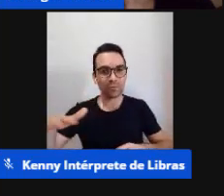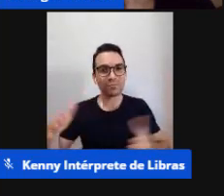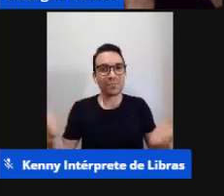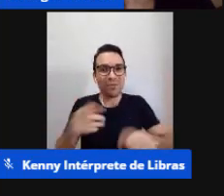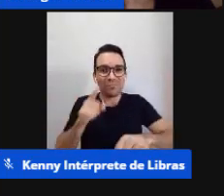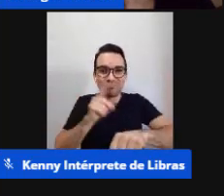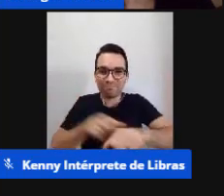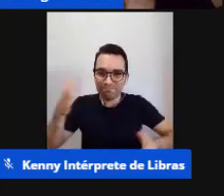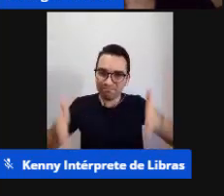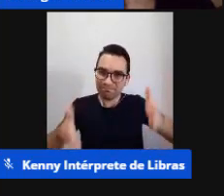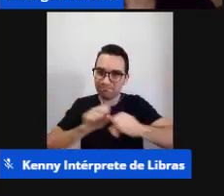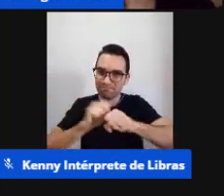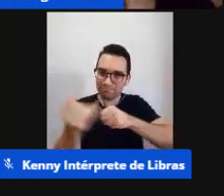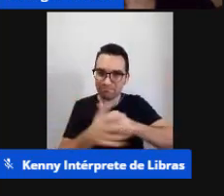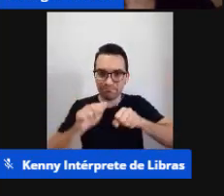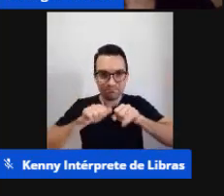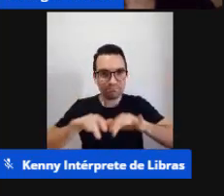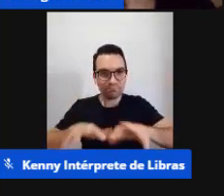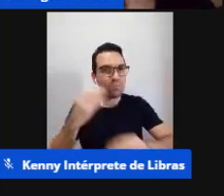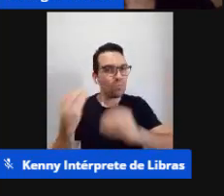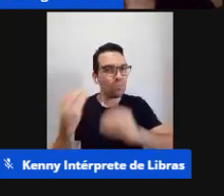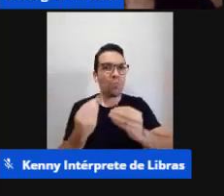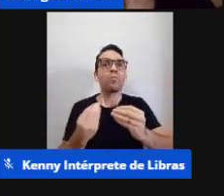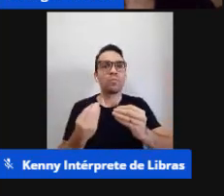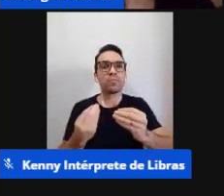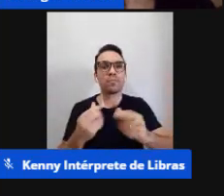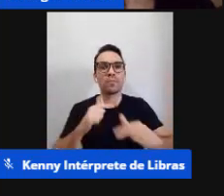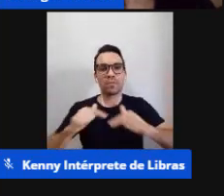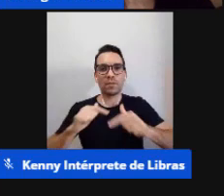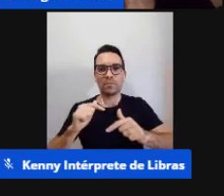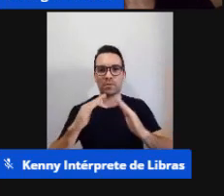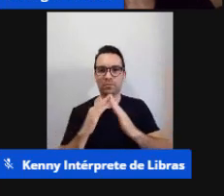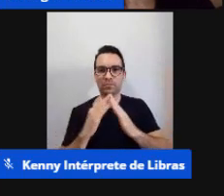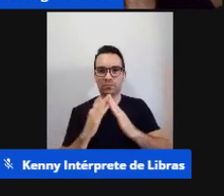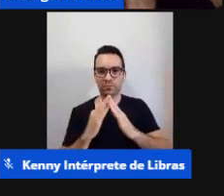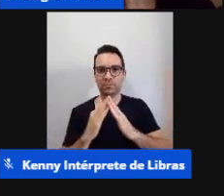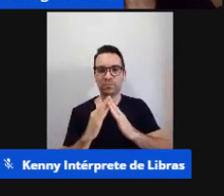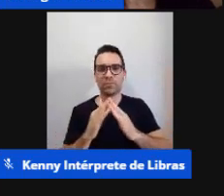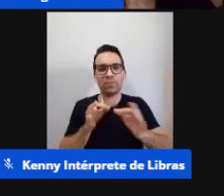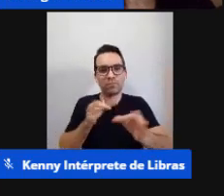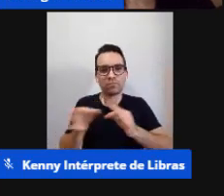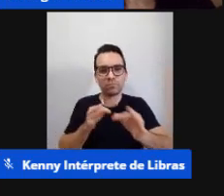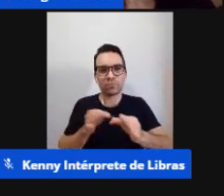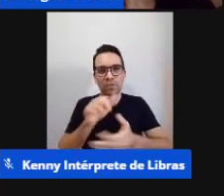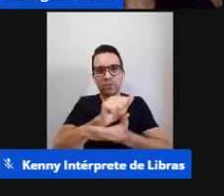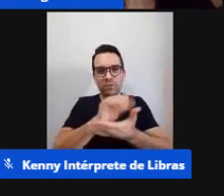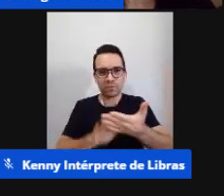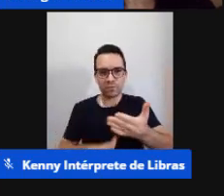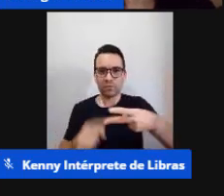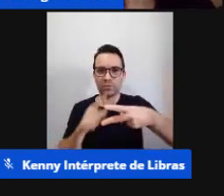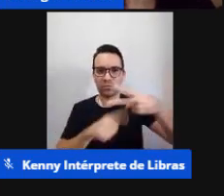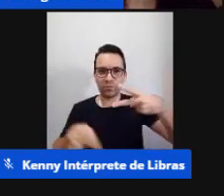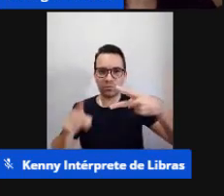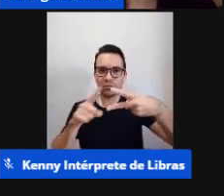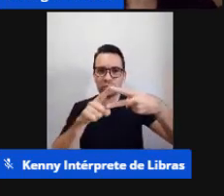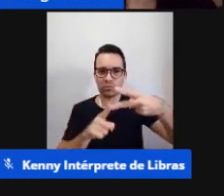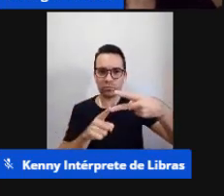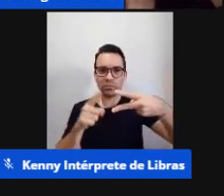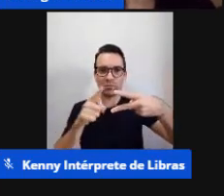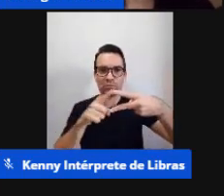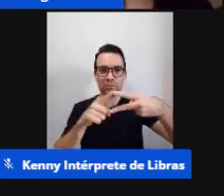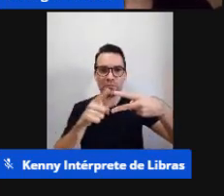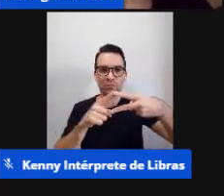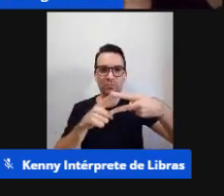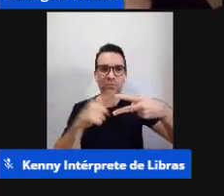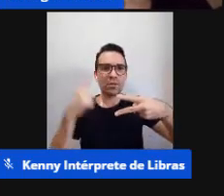pandemia, nós temos que trabalhar em casa. Então, para isso, eu preparei duas atividades no campo de experiência: traços, sons, cores